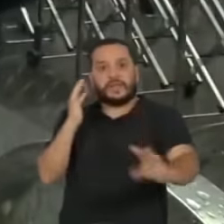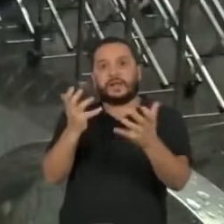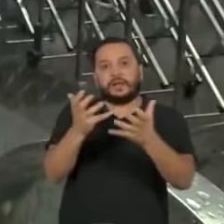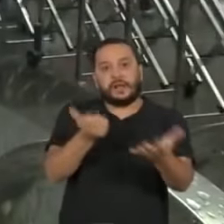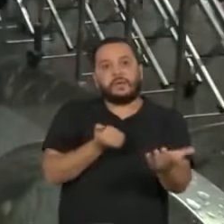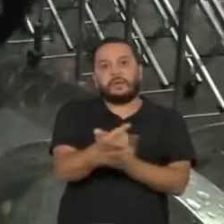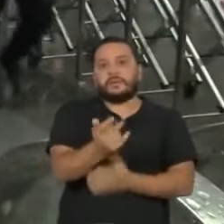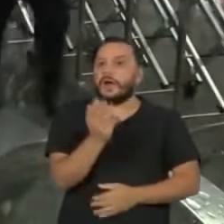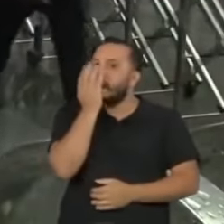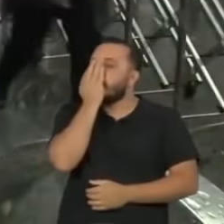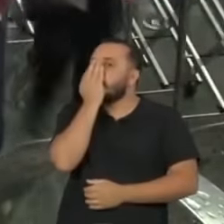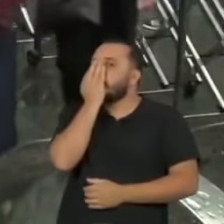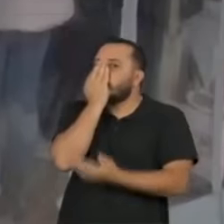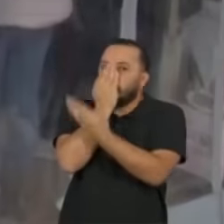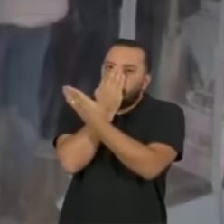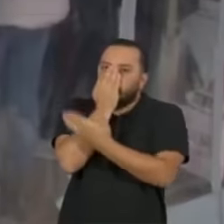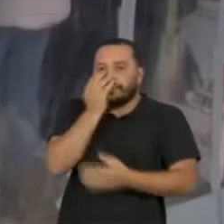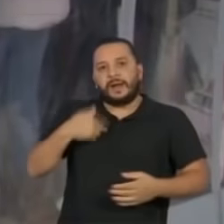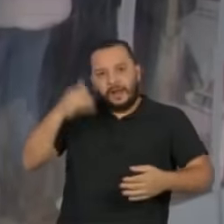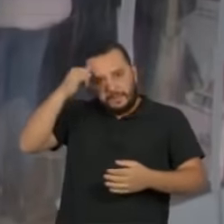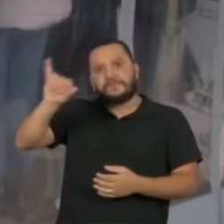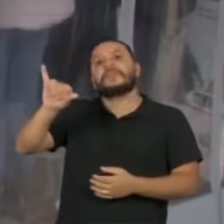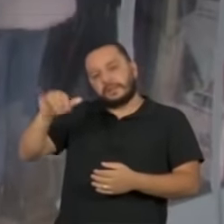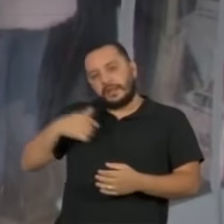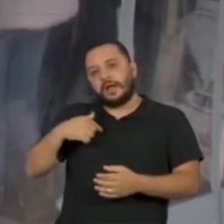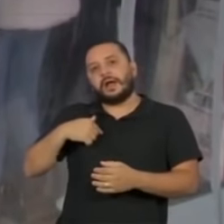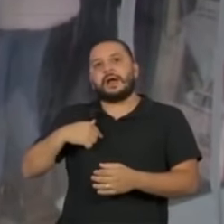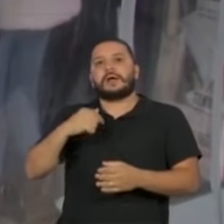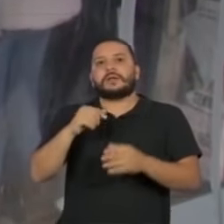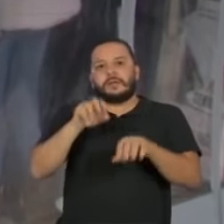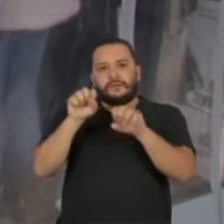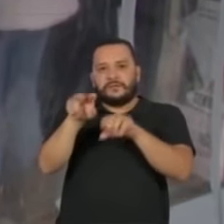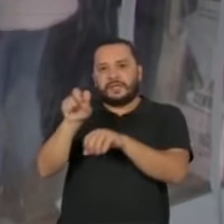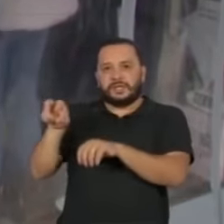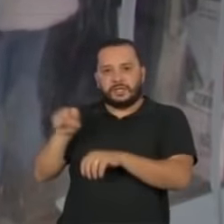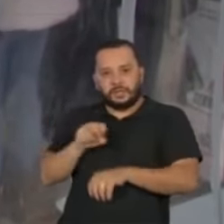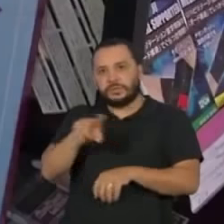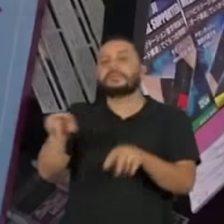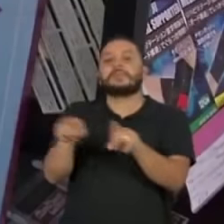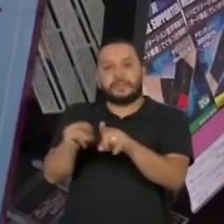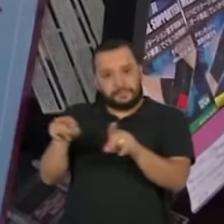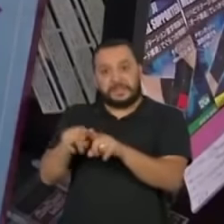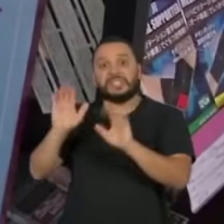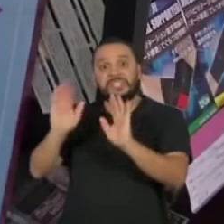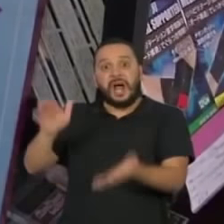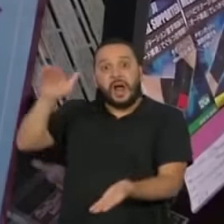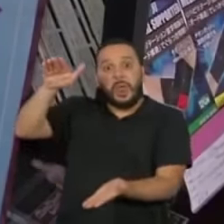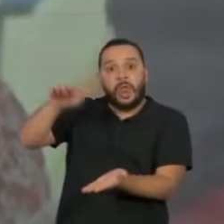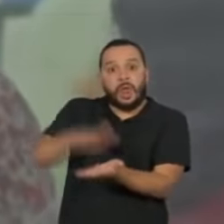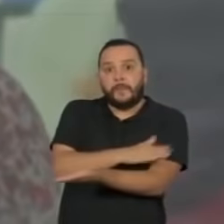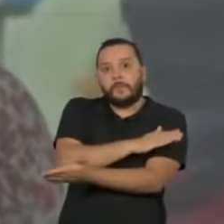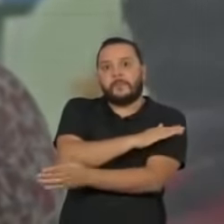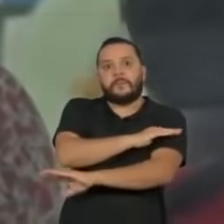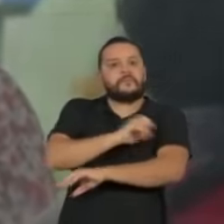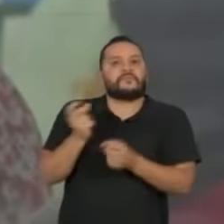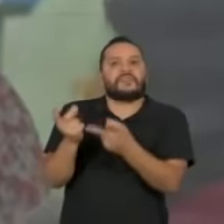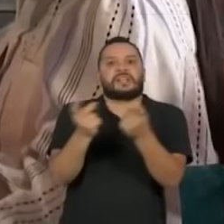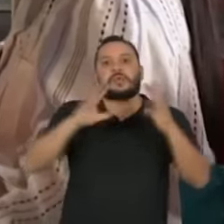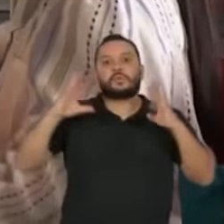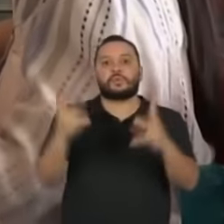de evitar o contágio do coronavírus. Em Xangai, as lojas esgotaram seus seus estoques de máscaras para proteção contra